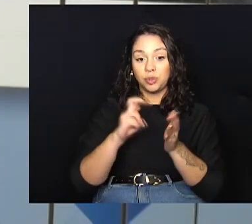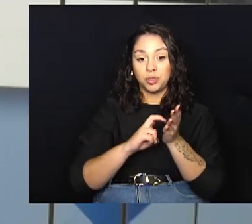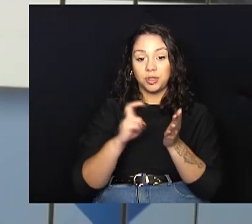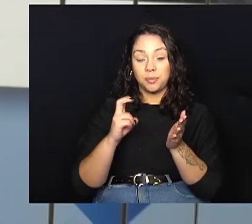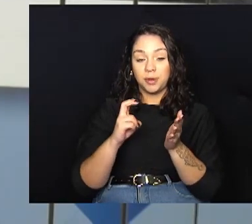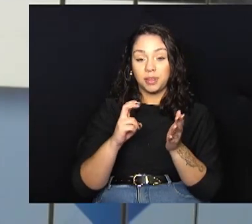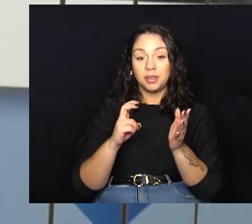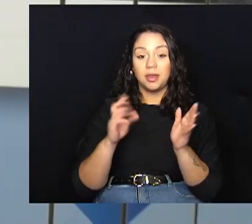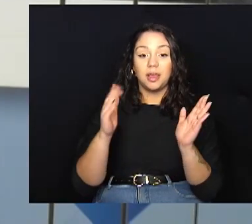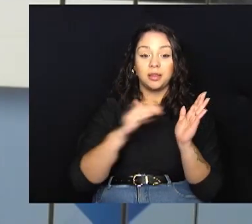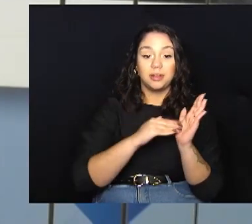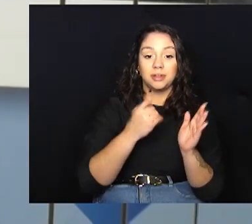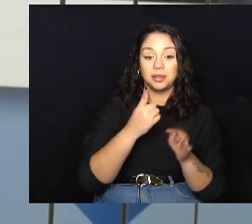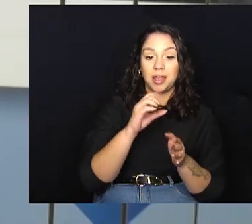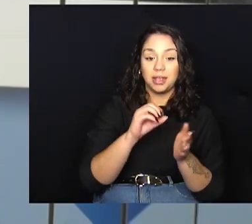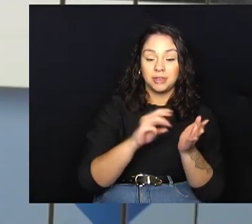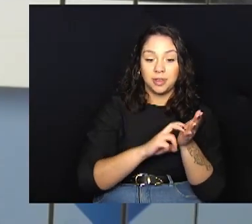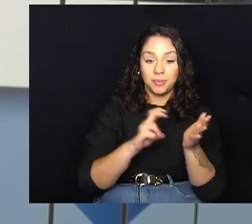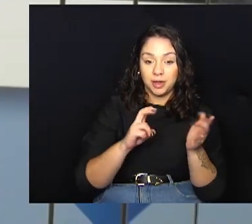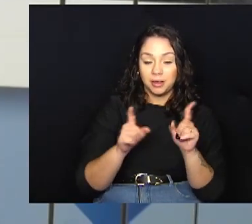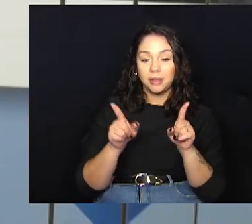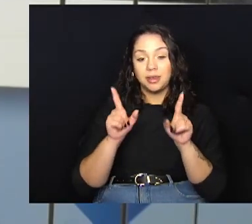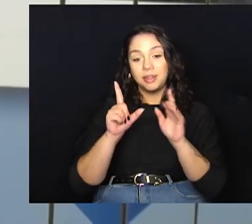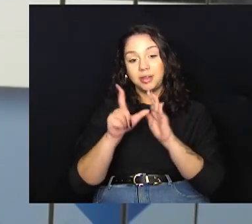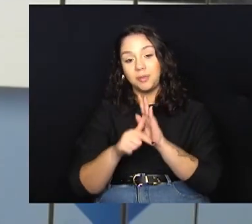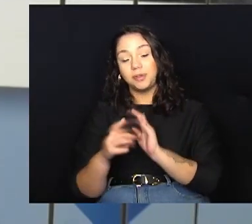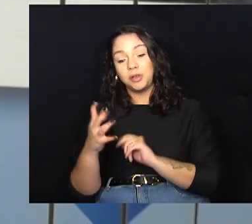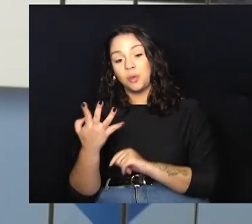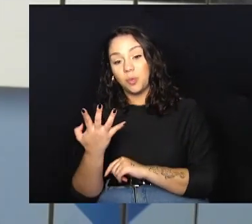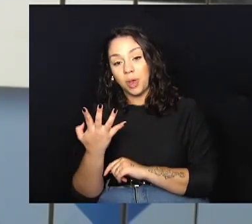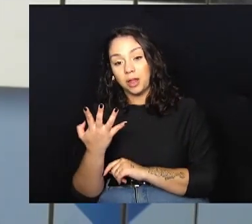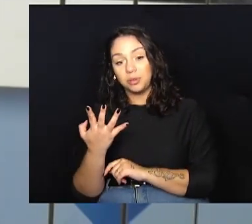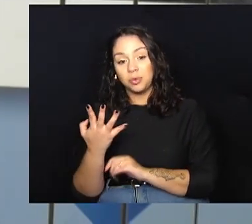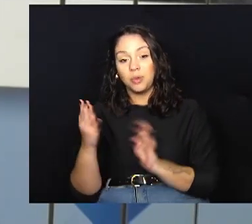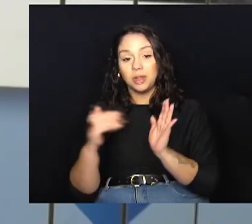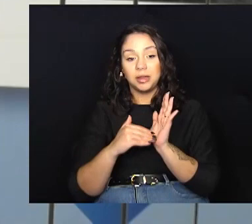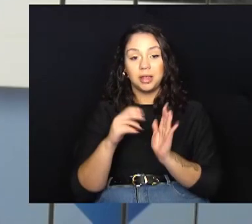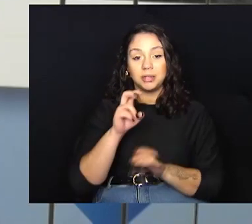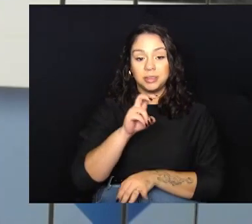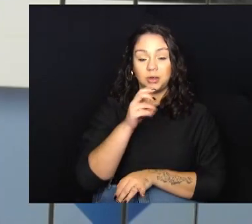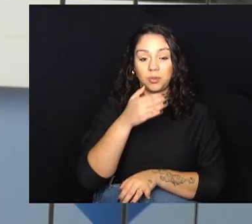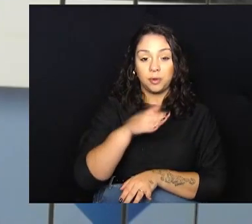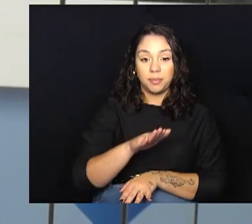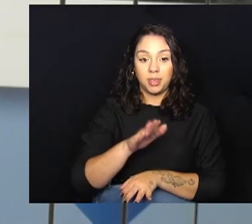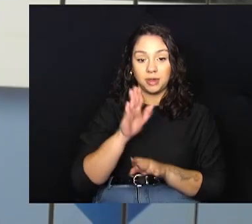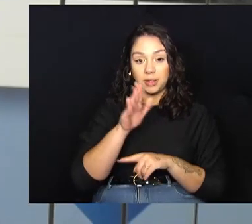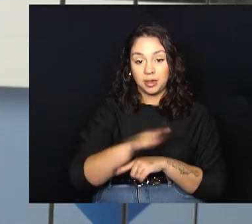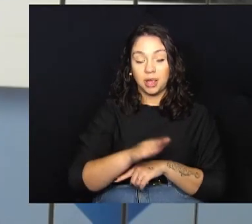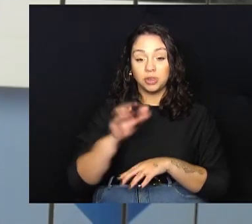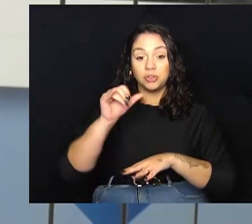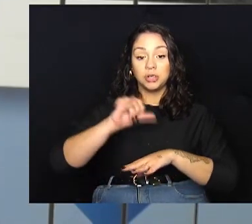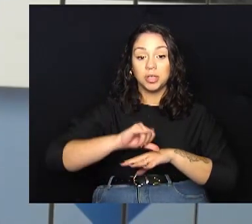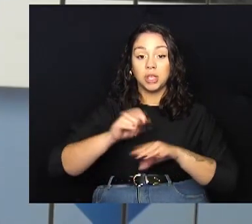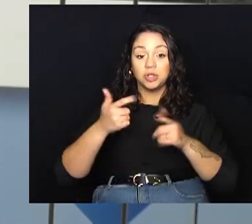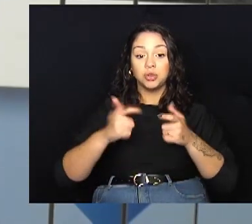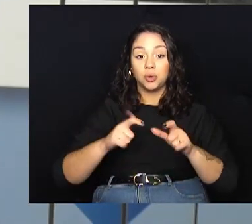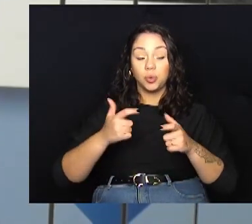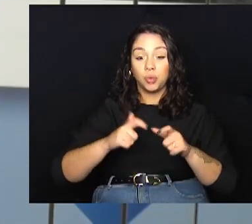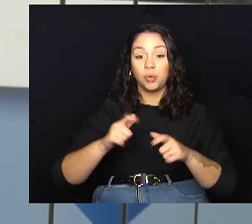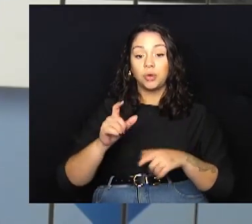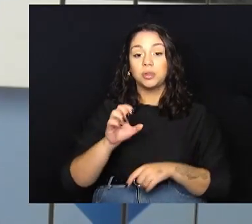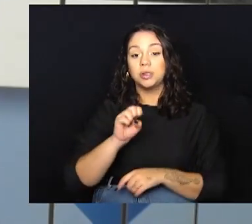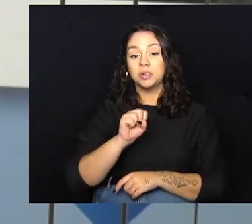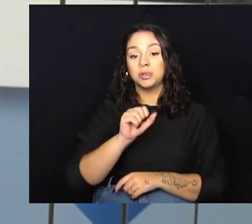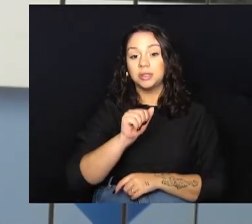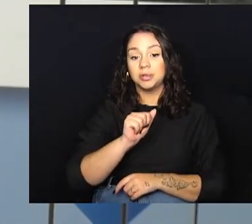10 da manhã e depois das quatro às 5:30 da tarde Lembrando que a sede da emdec fica na Rua Doutor Sales de